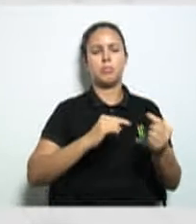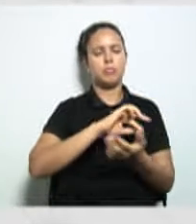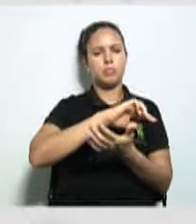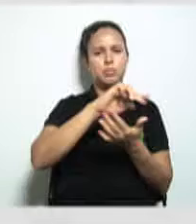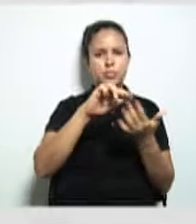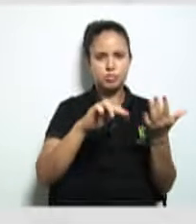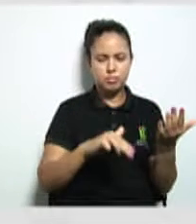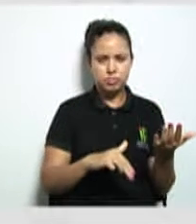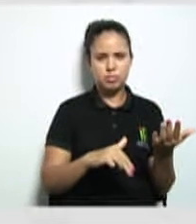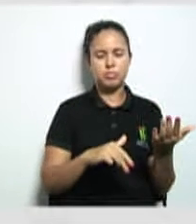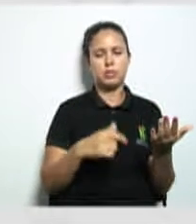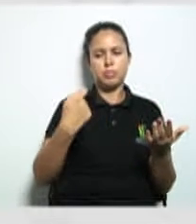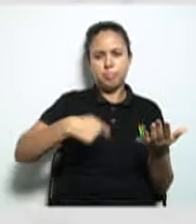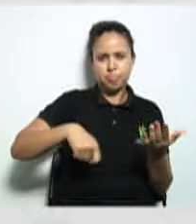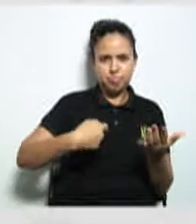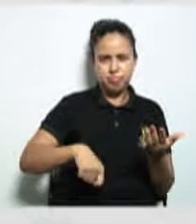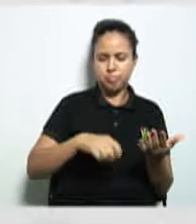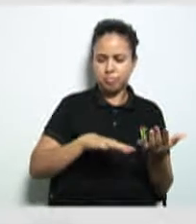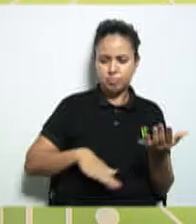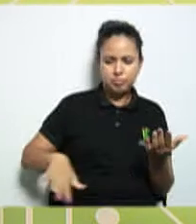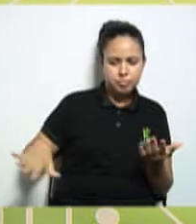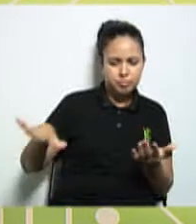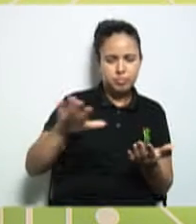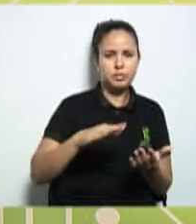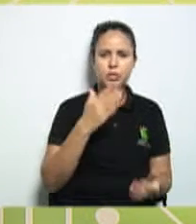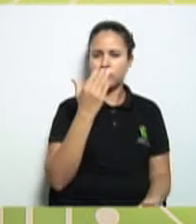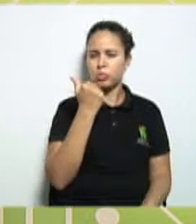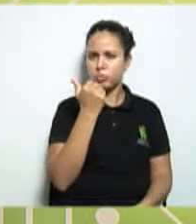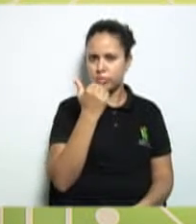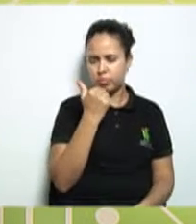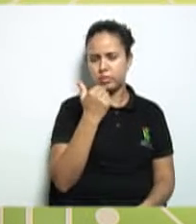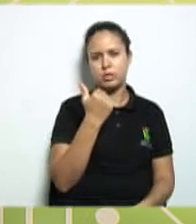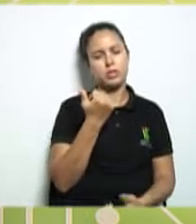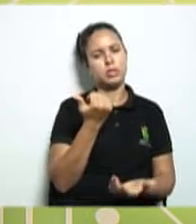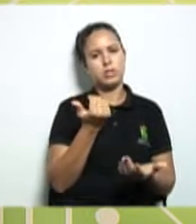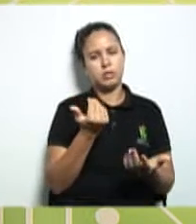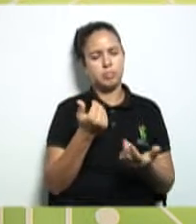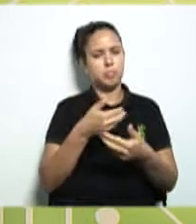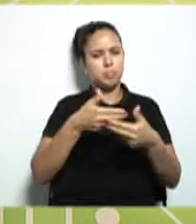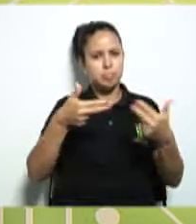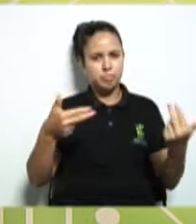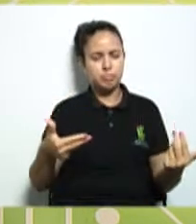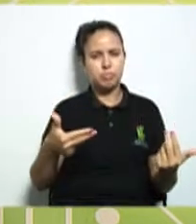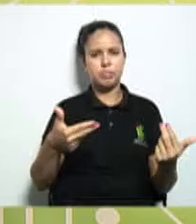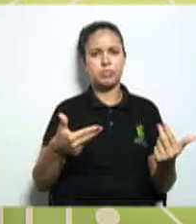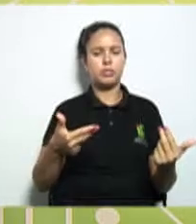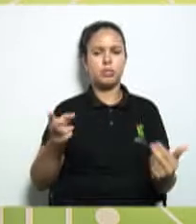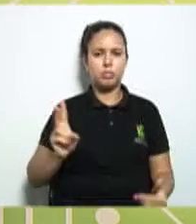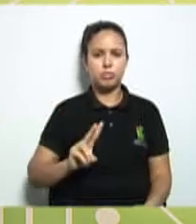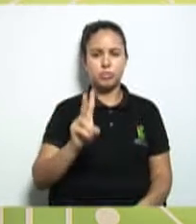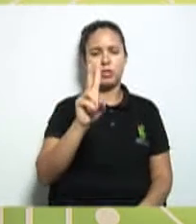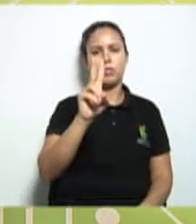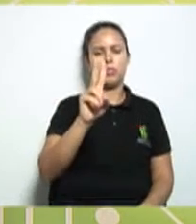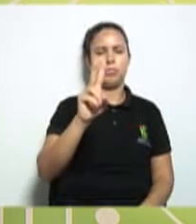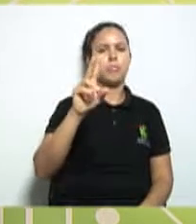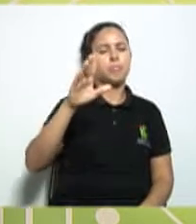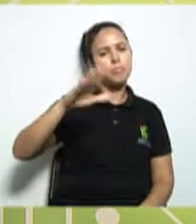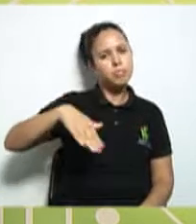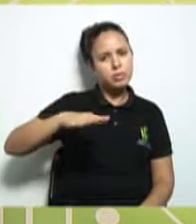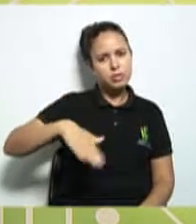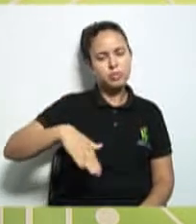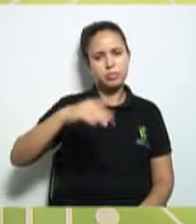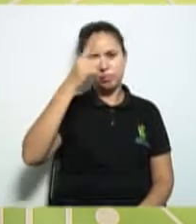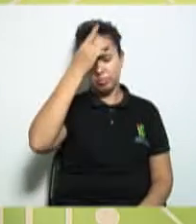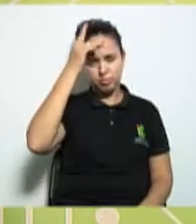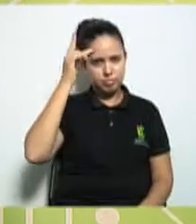de primeira necessidade, ou seja, os produtos alimentícios, com valores mais acessíveis para os